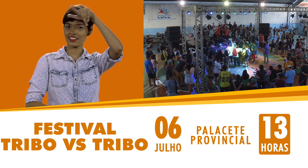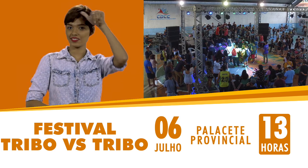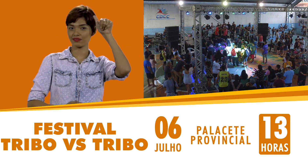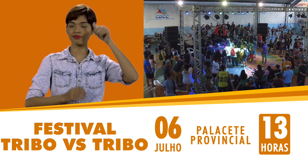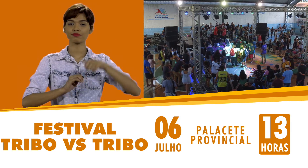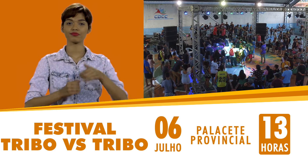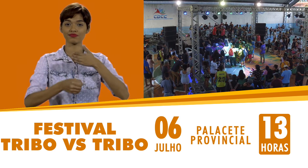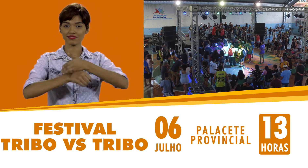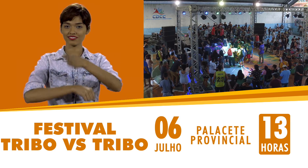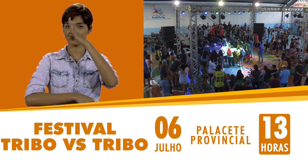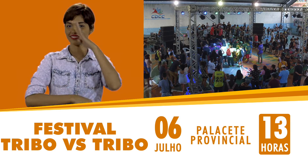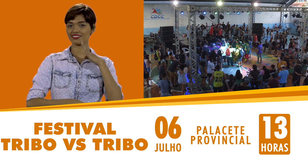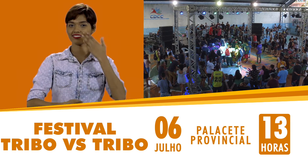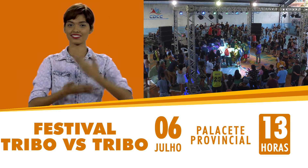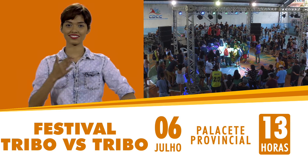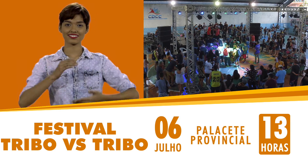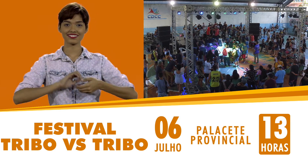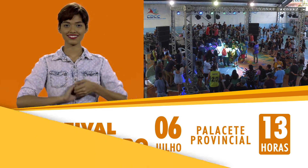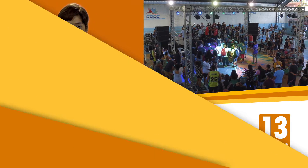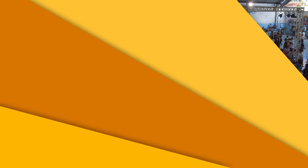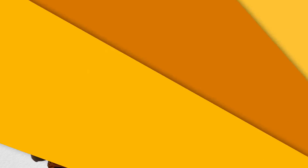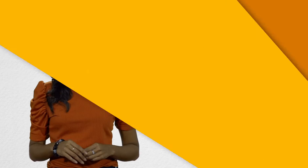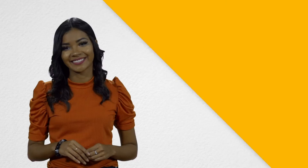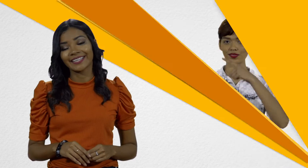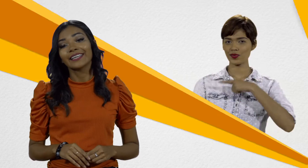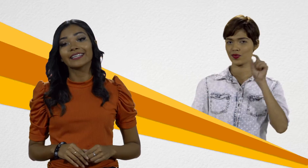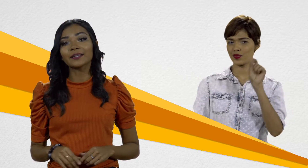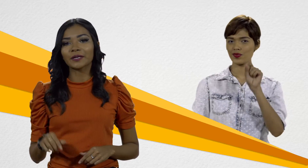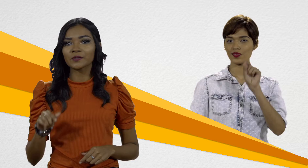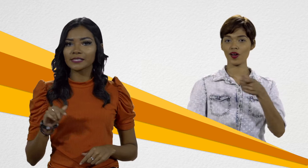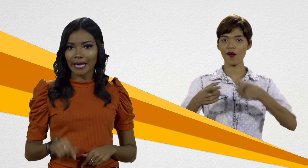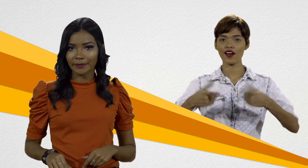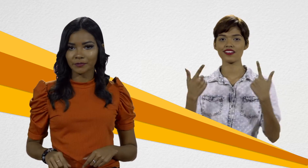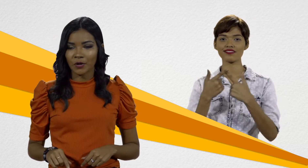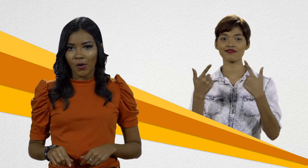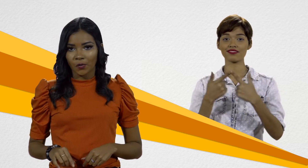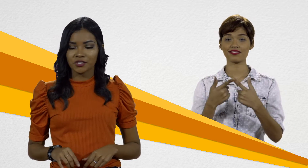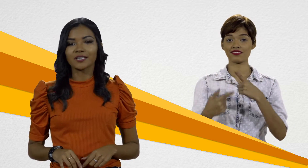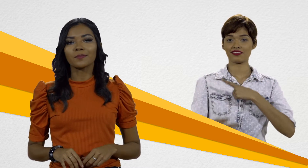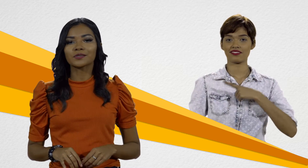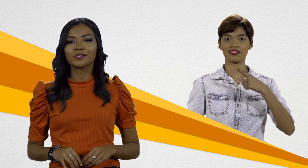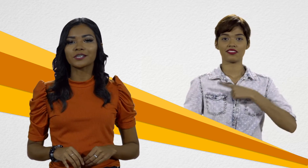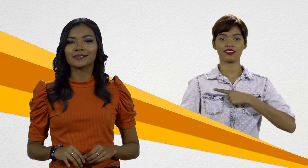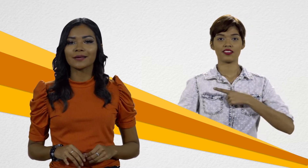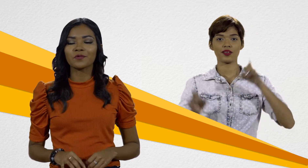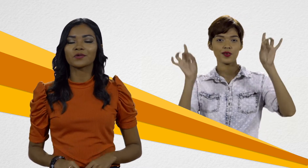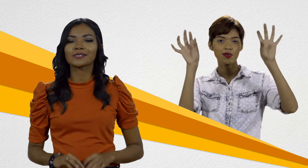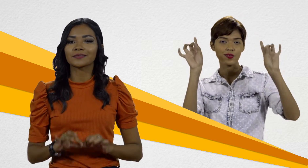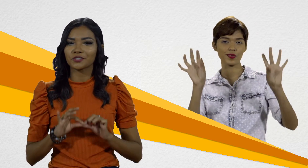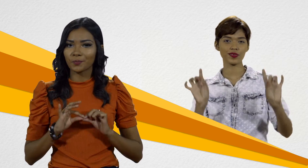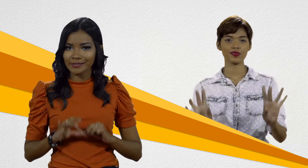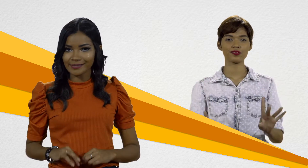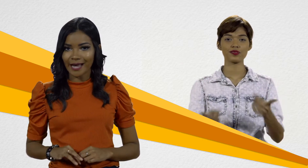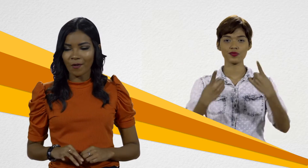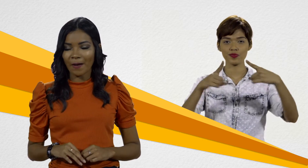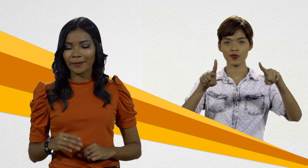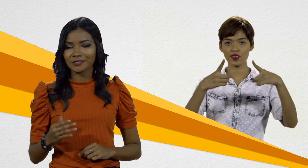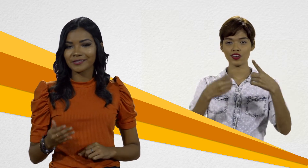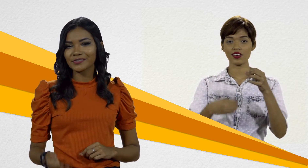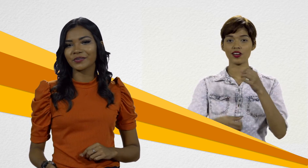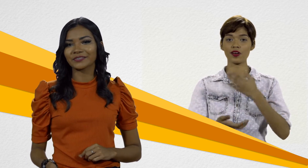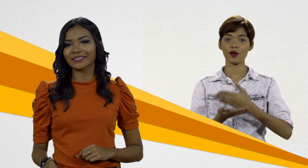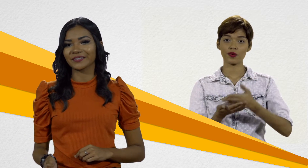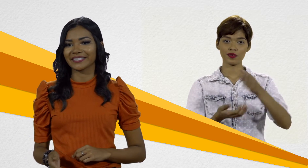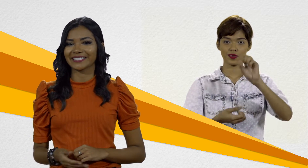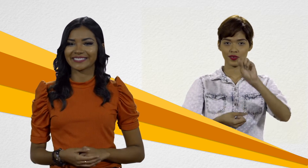amazonas o acesso é livre então não perca e também no sábado o teatro amazonas recebe o concerto especial a